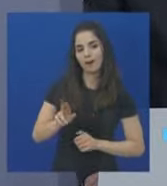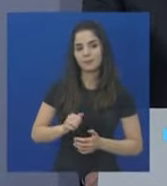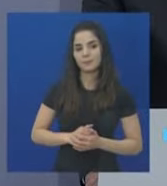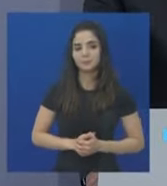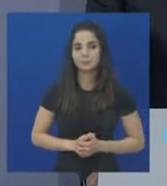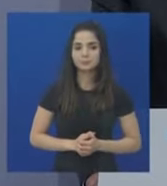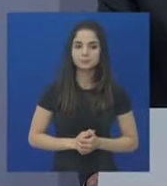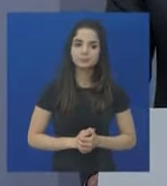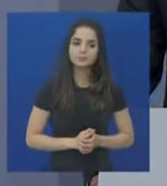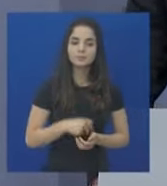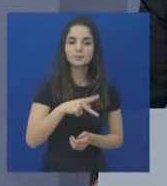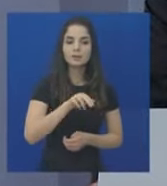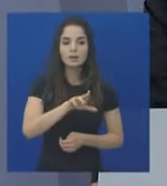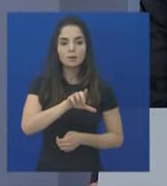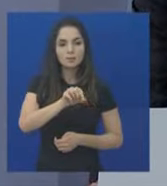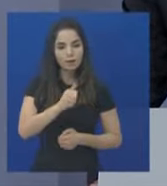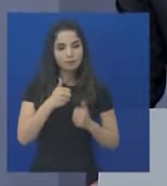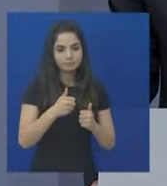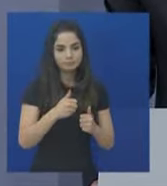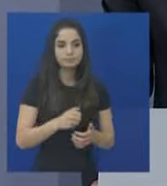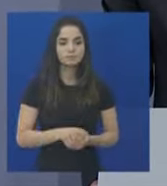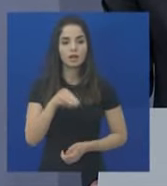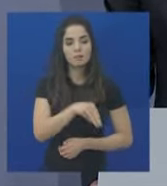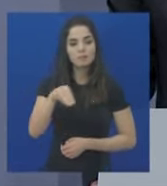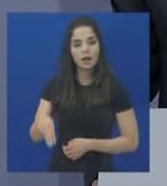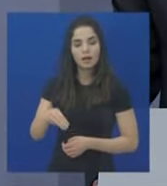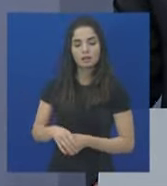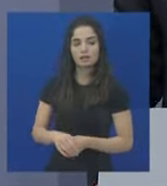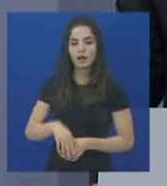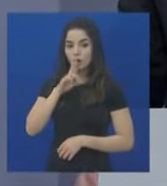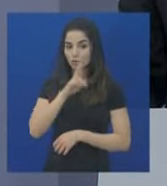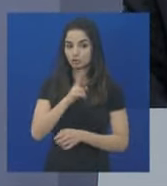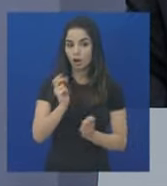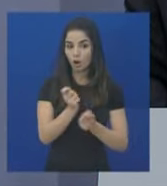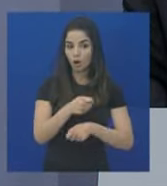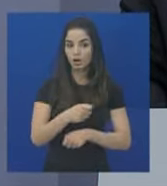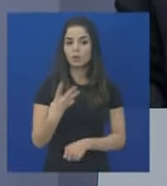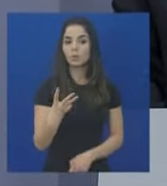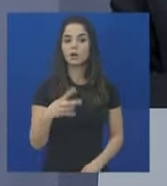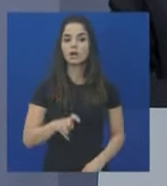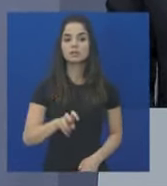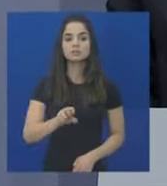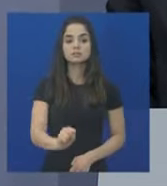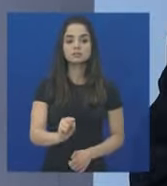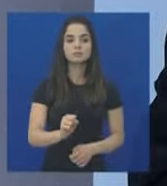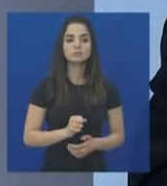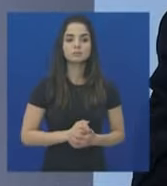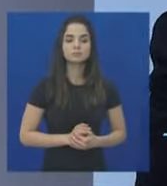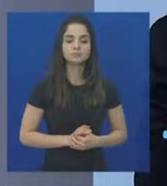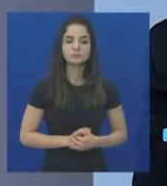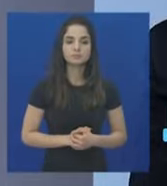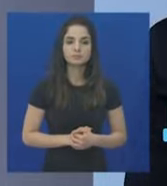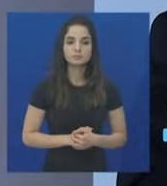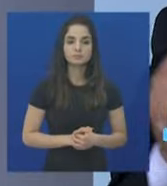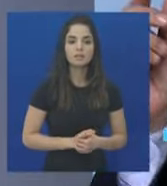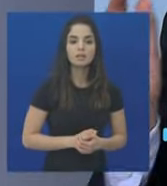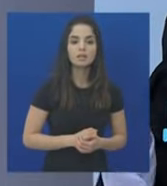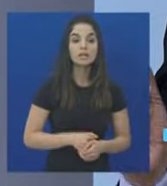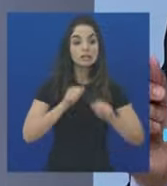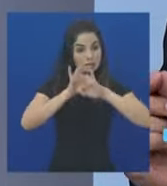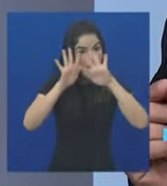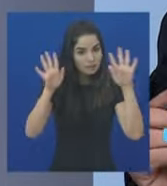Obrigado, candidato Paulo César. Candidato Marquinho Mendes, sua tréplica agora, 45 segundos, contando. Eu quero deixar bem